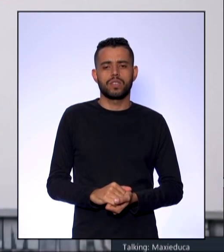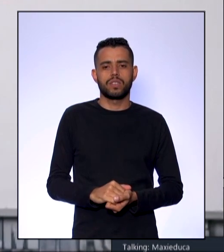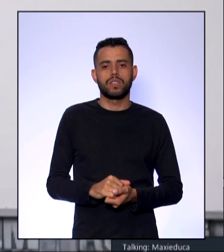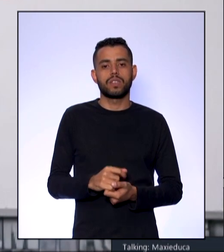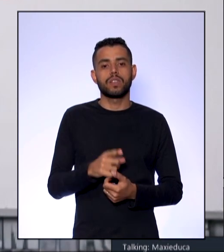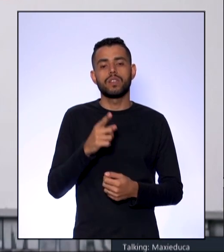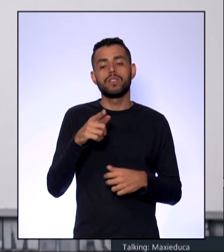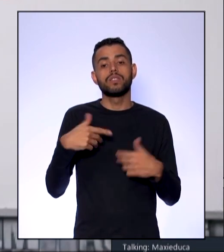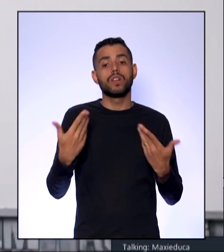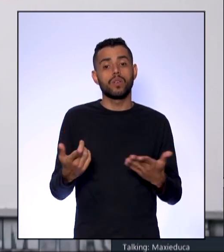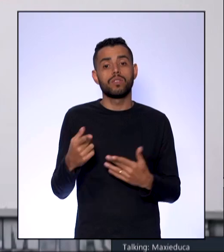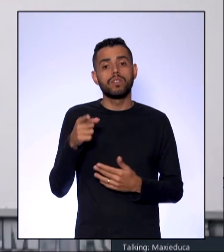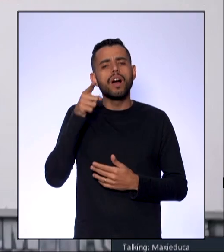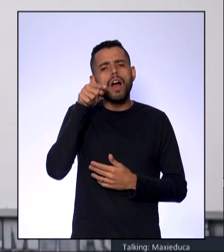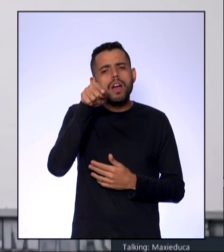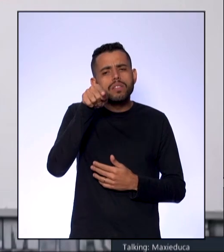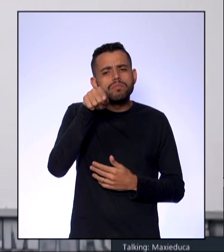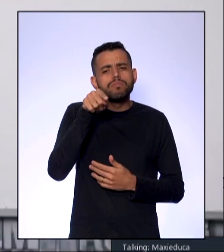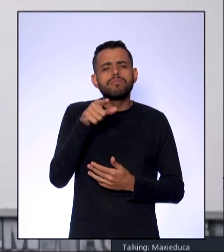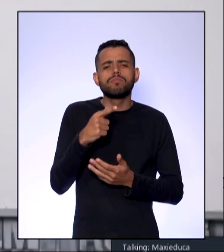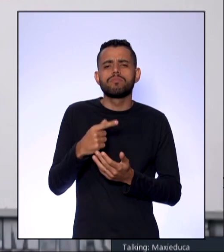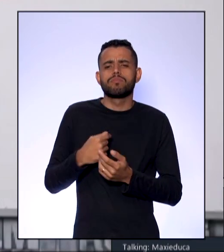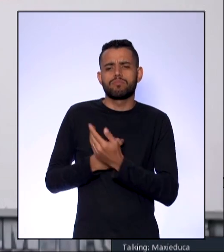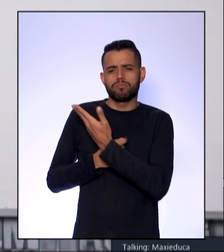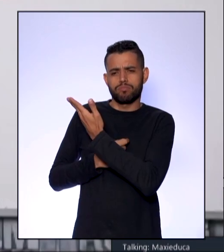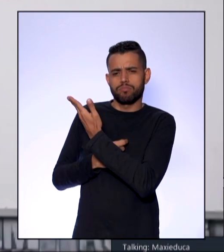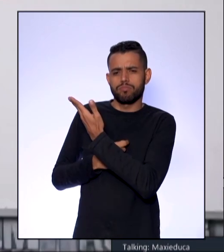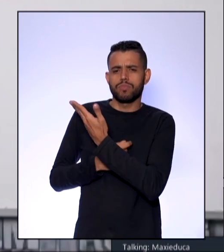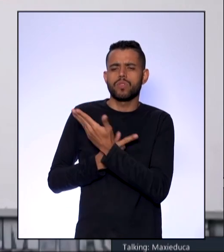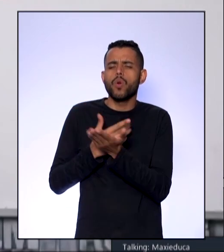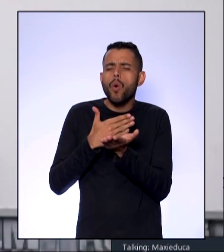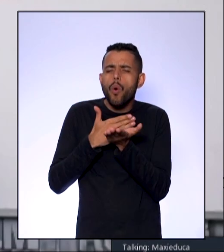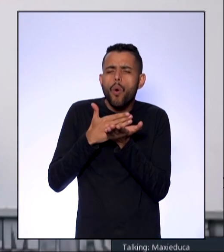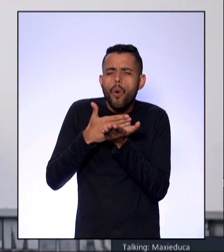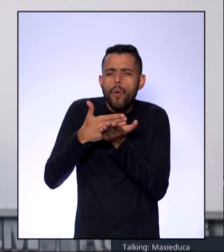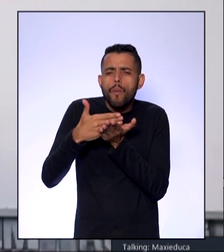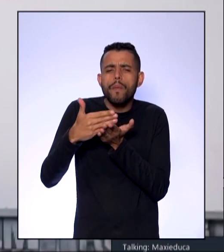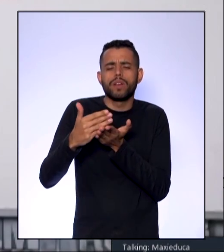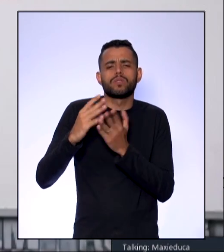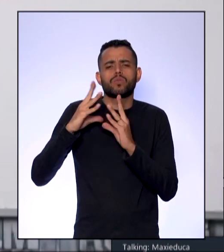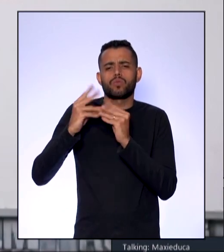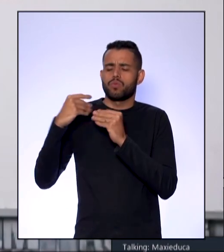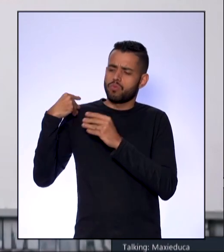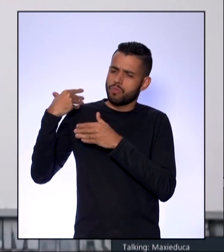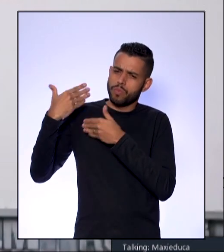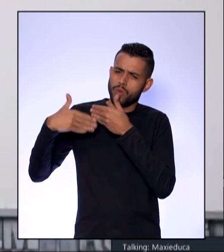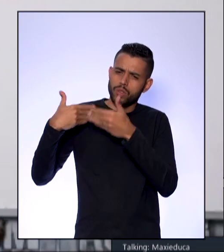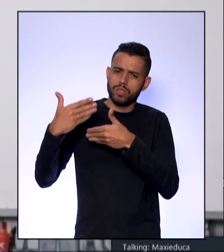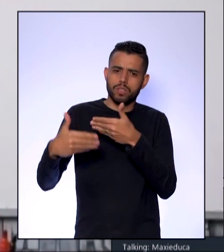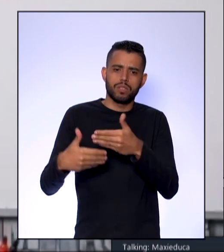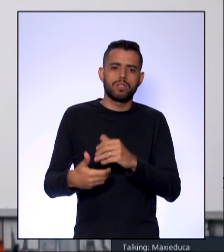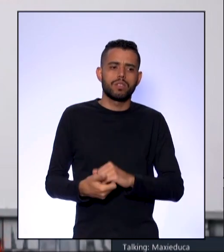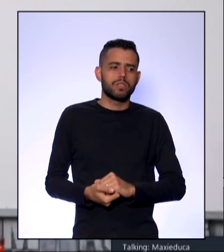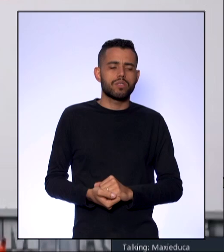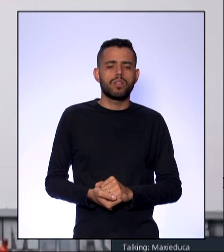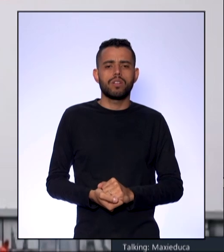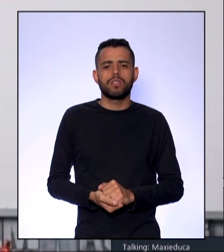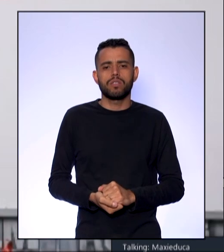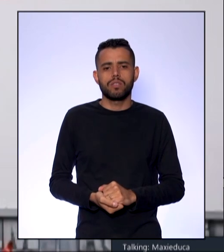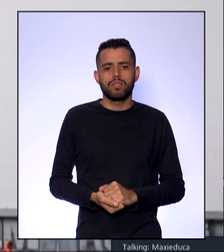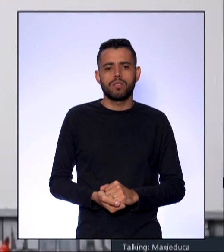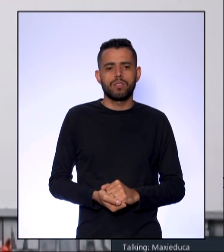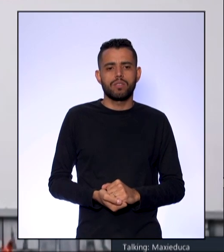Aqui eu tenho o início de todo este processo. Caraca, professor, e o que